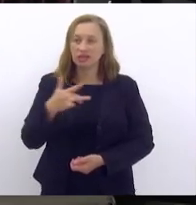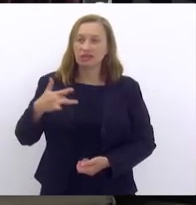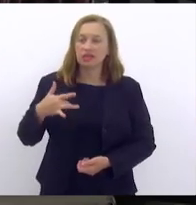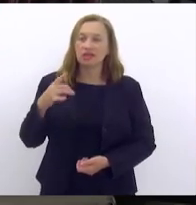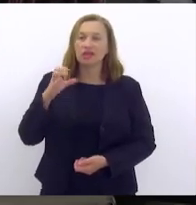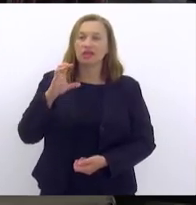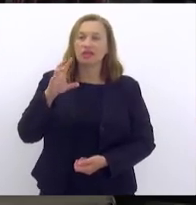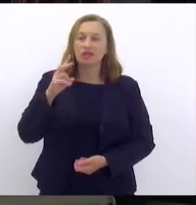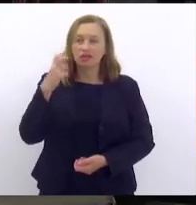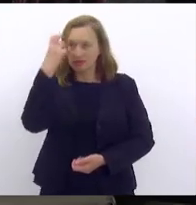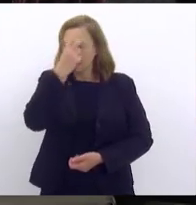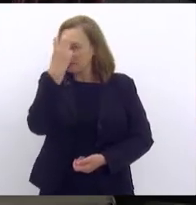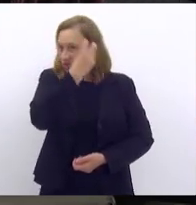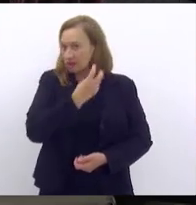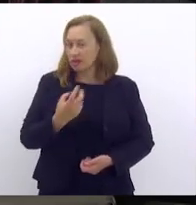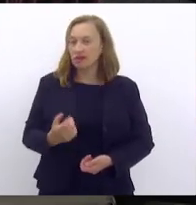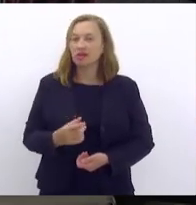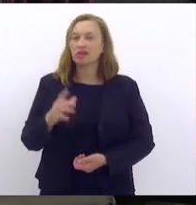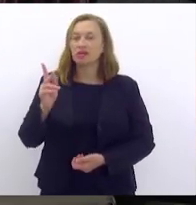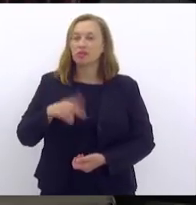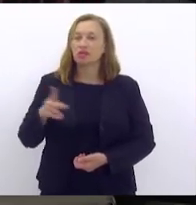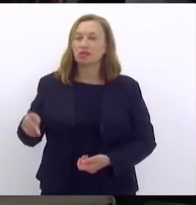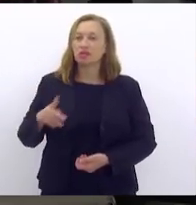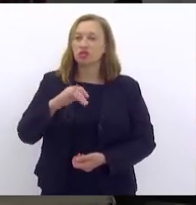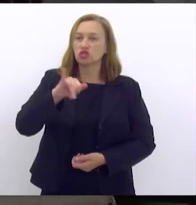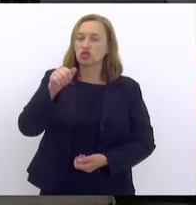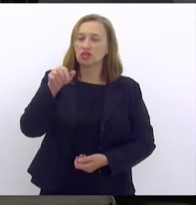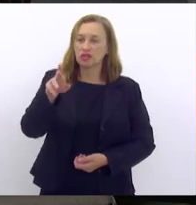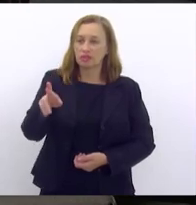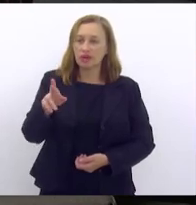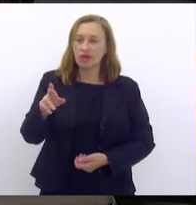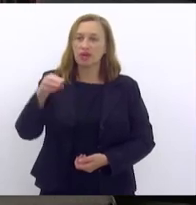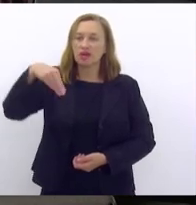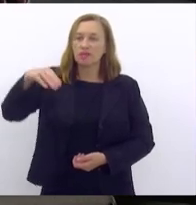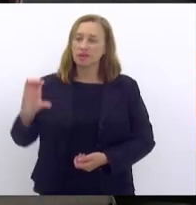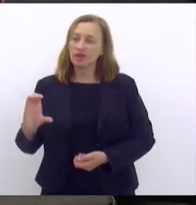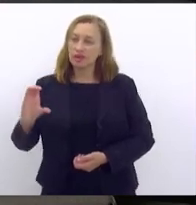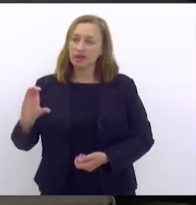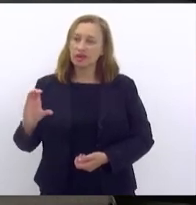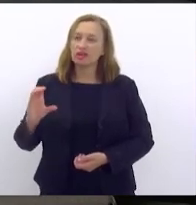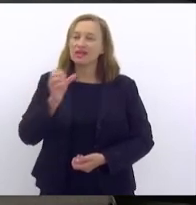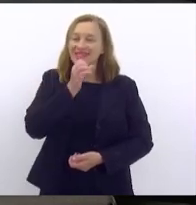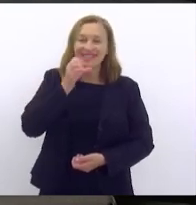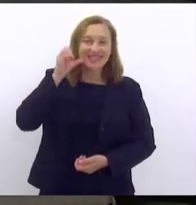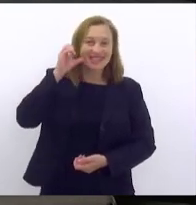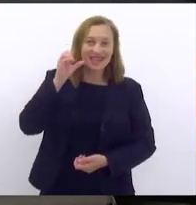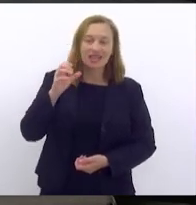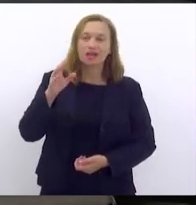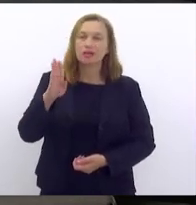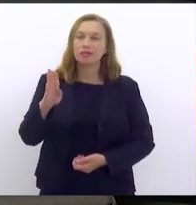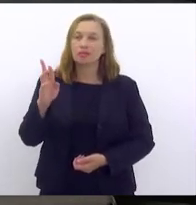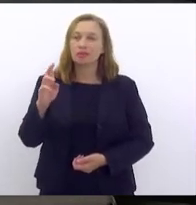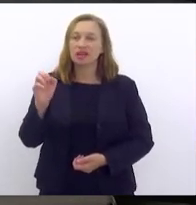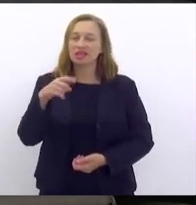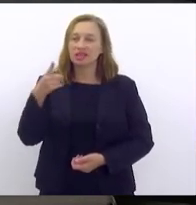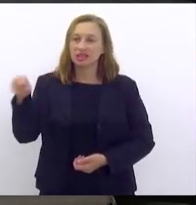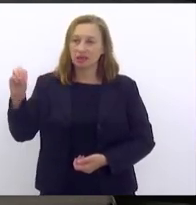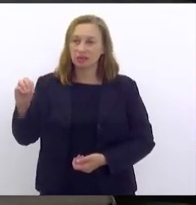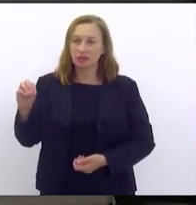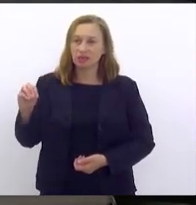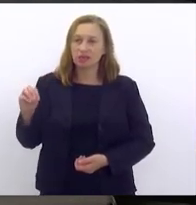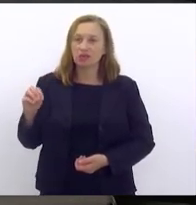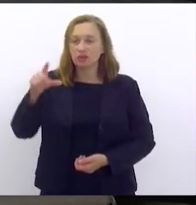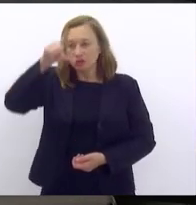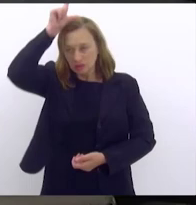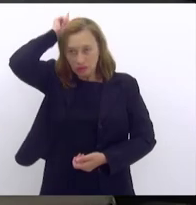Lima, professor Josimar, Miquen, Célia Jordão, Brazão,